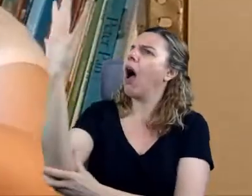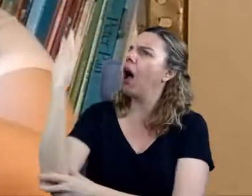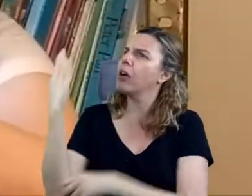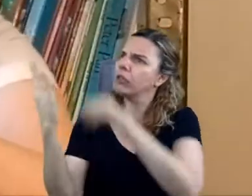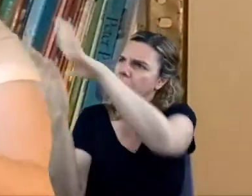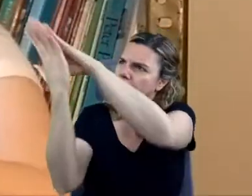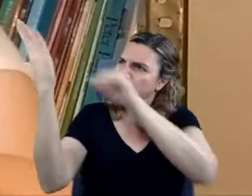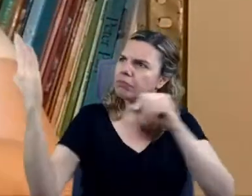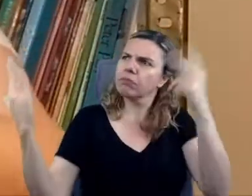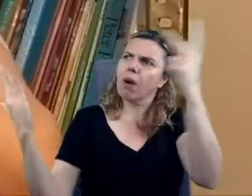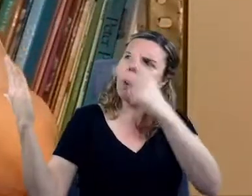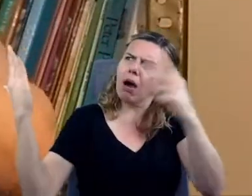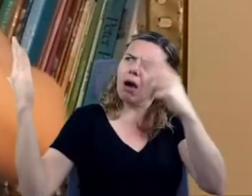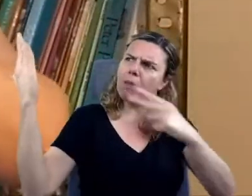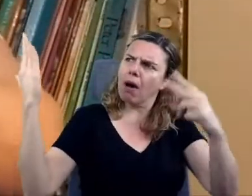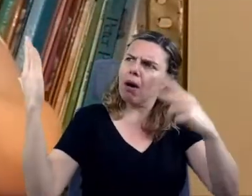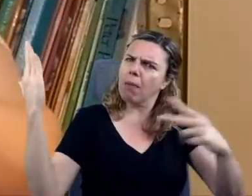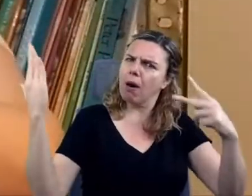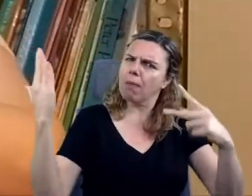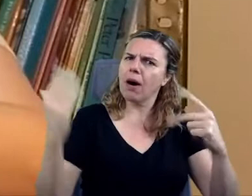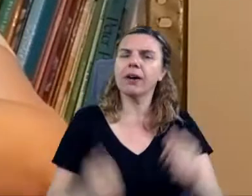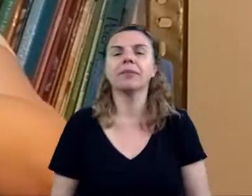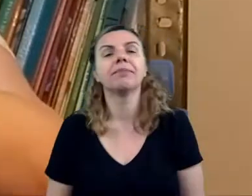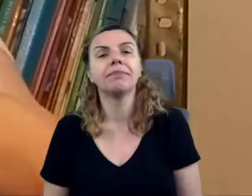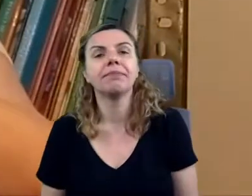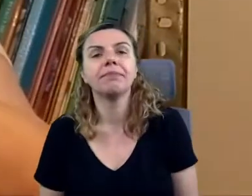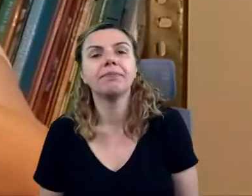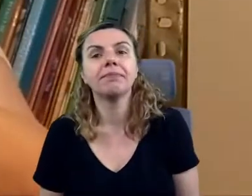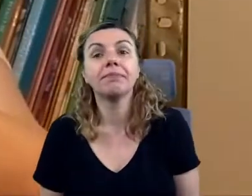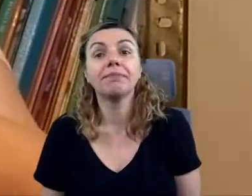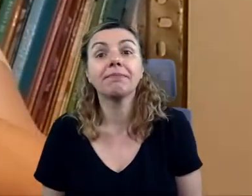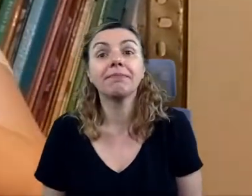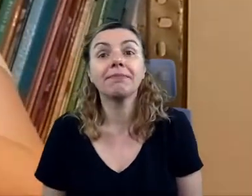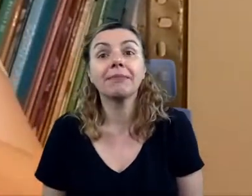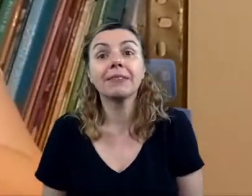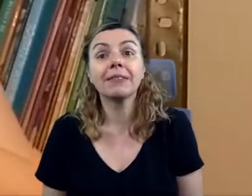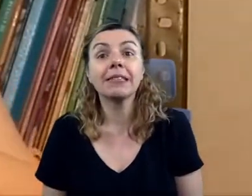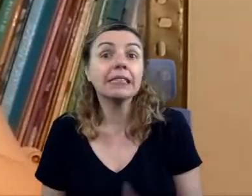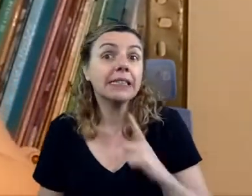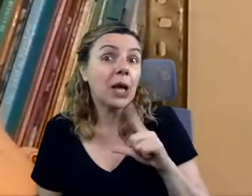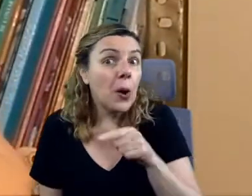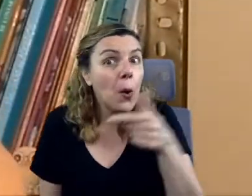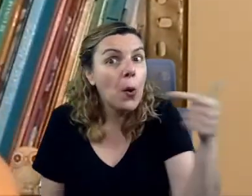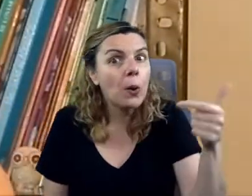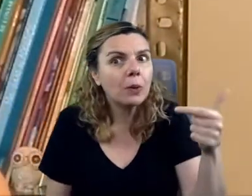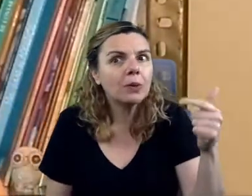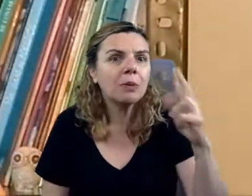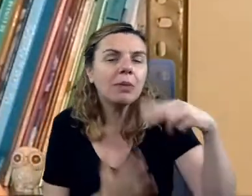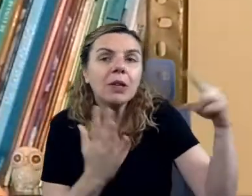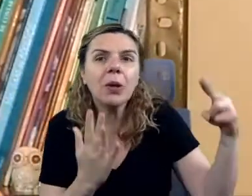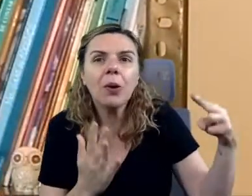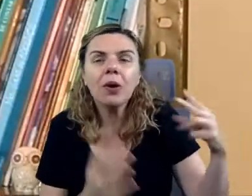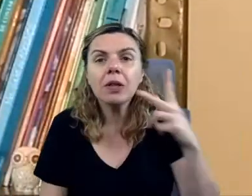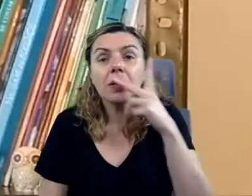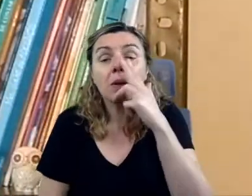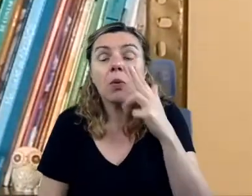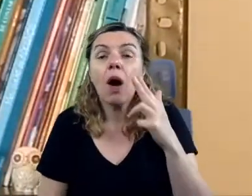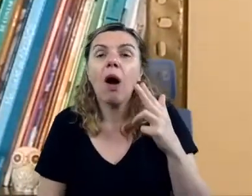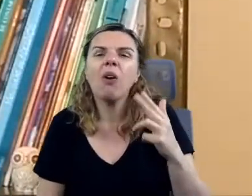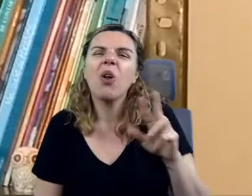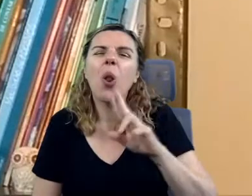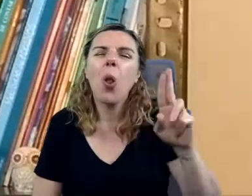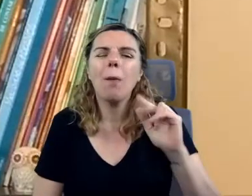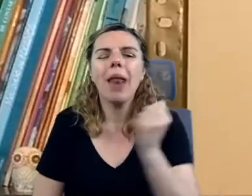e plasmam em suas telas as belezas do campo. E pintores de